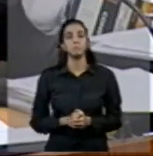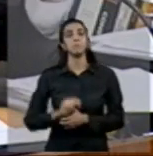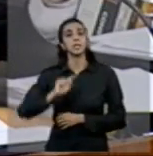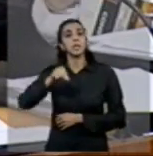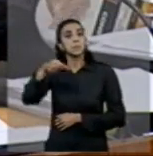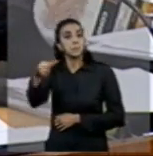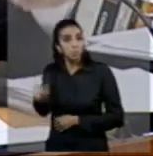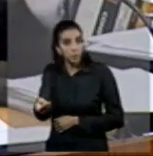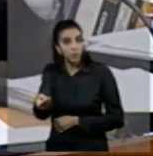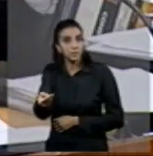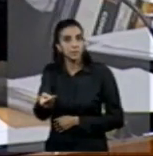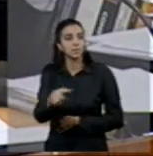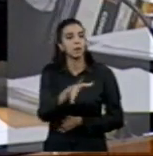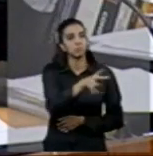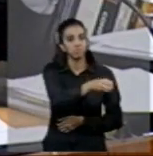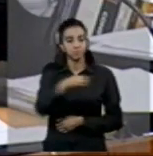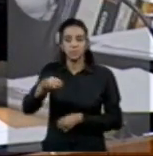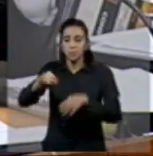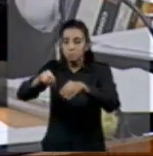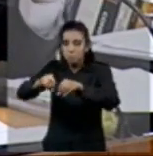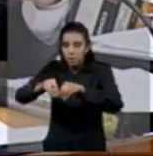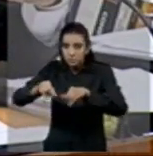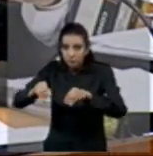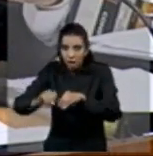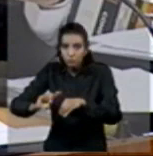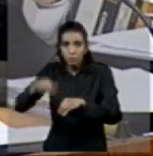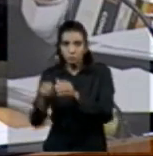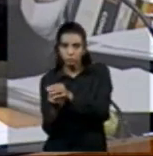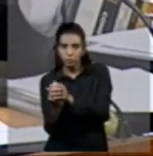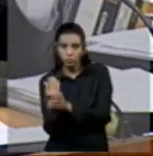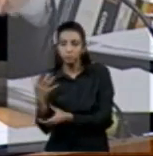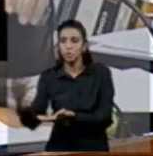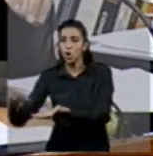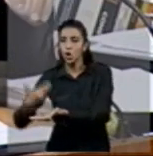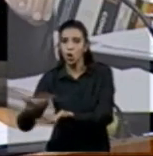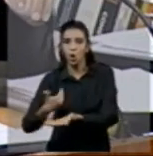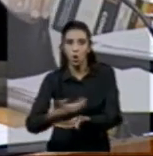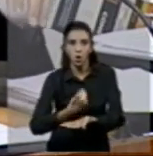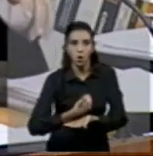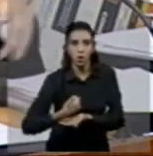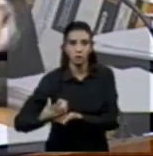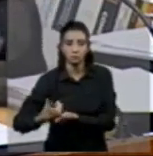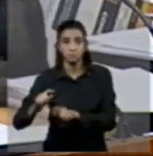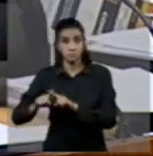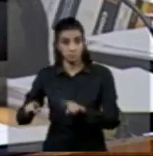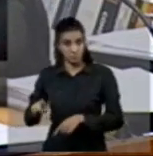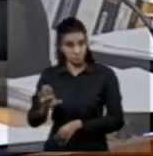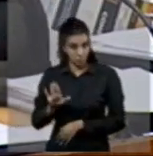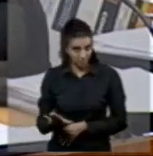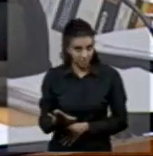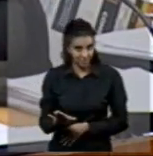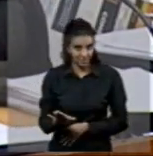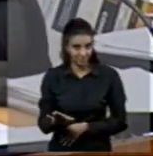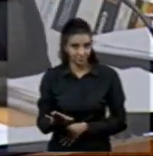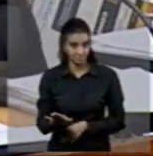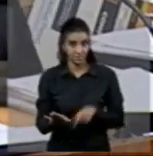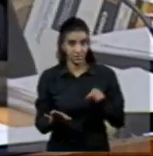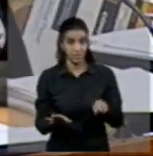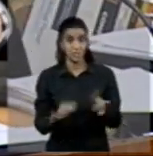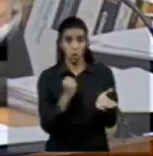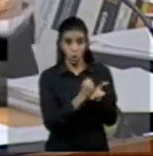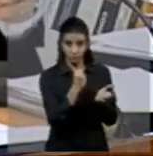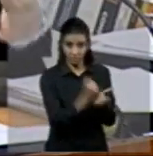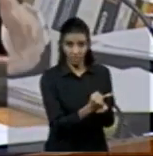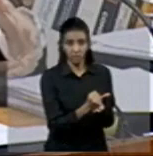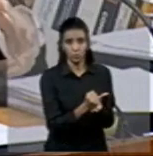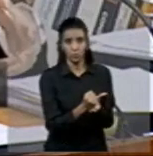Depois são plantados, são colhidos, e aqui a maioria dos contratos impugnados, porque parte desses, contrato